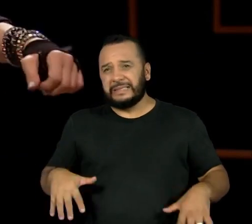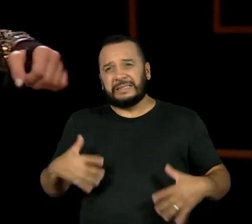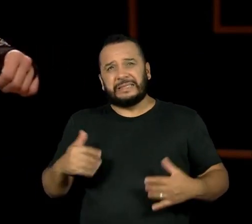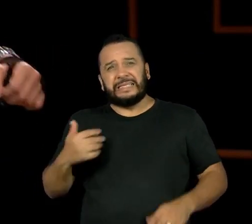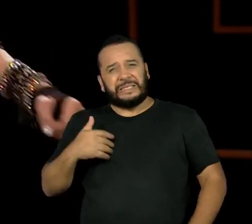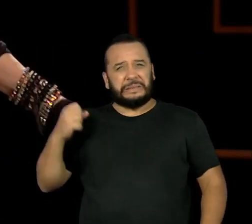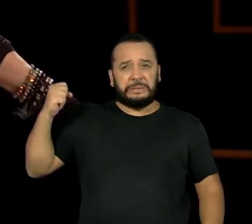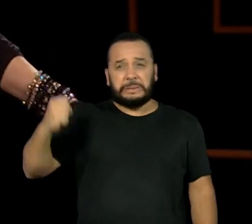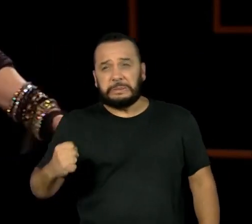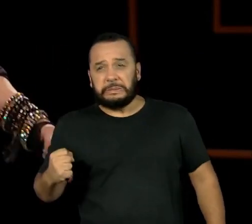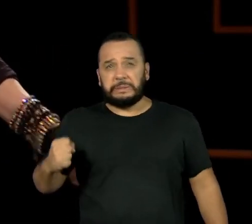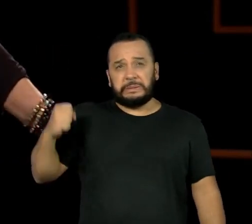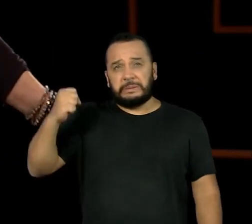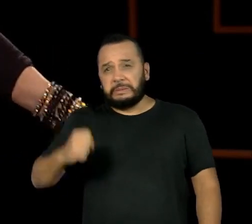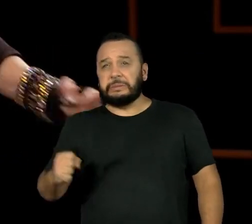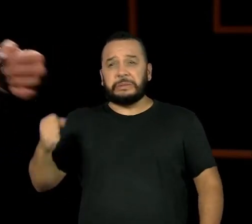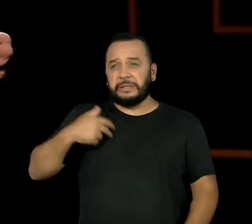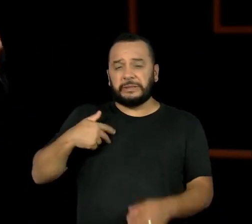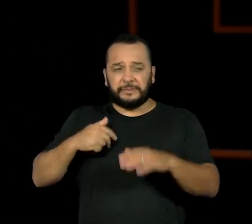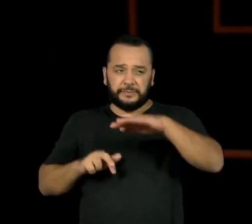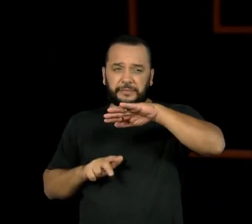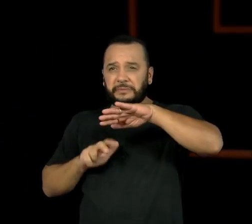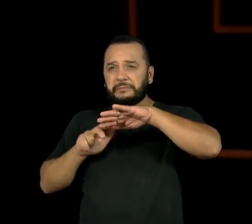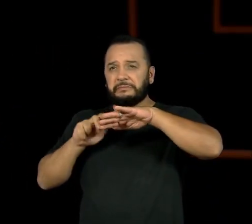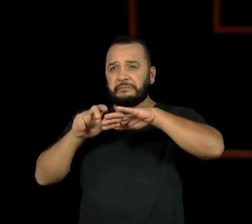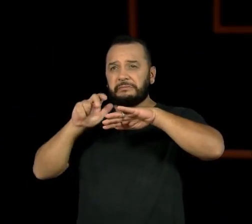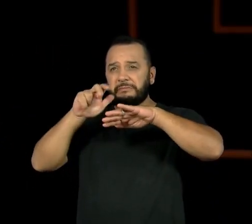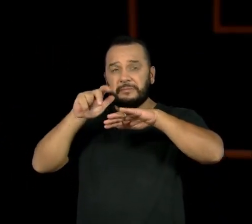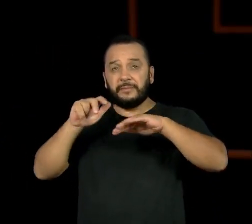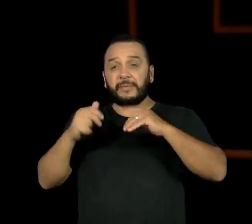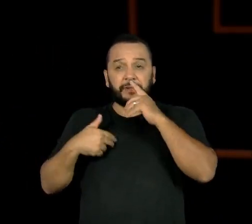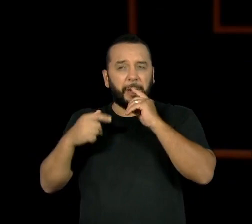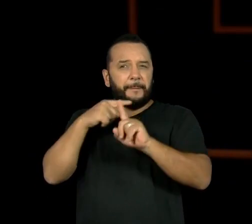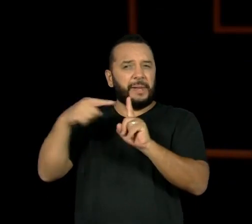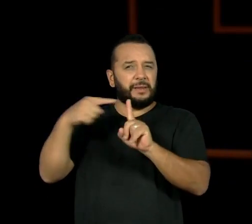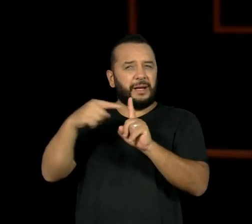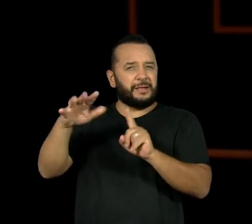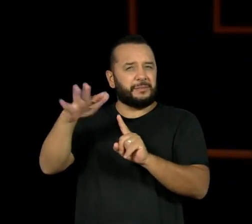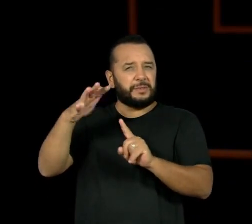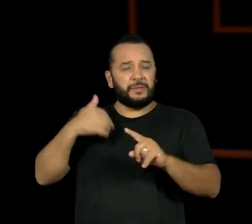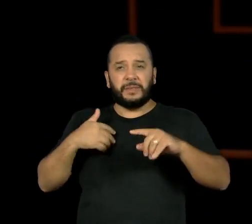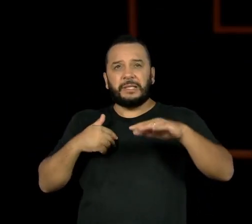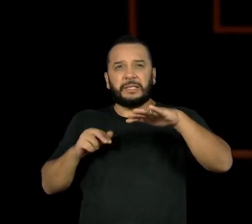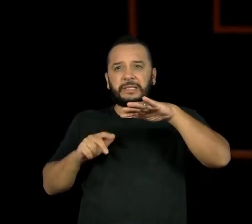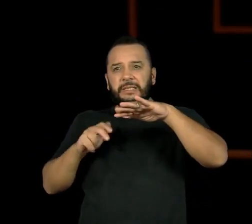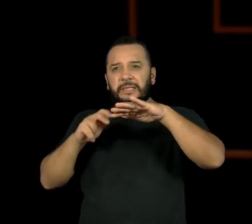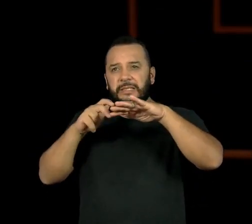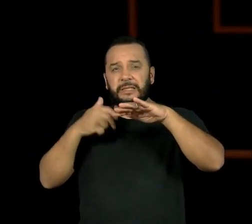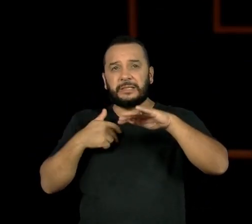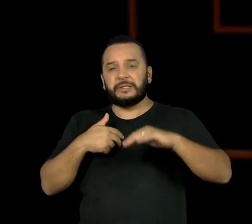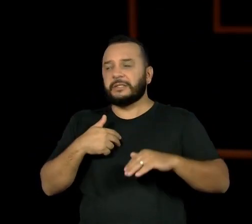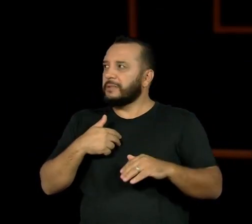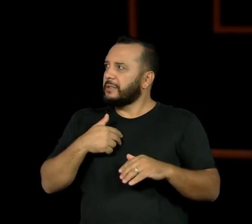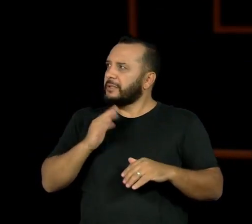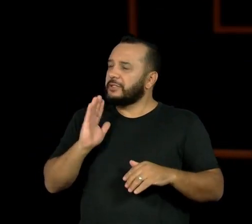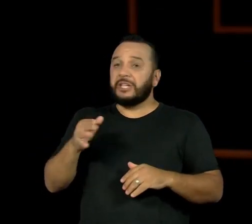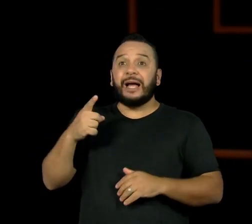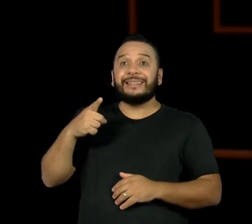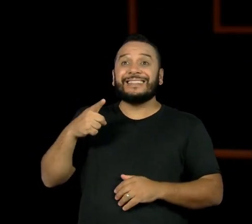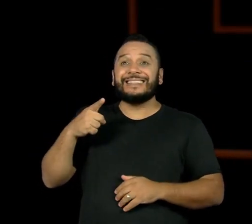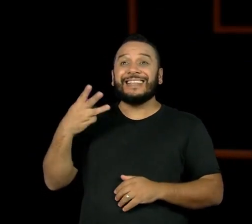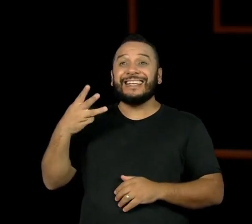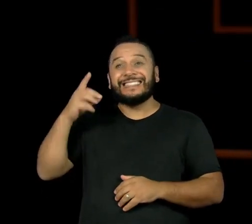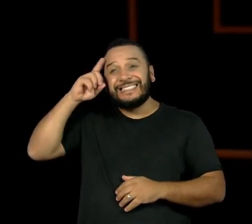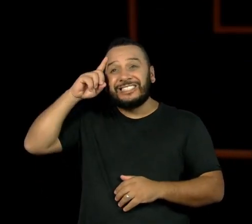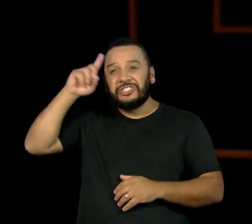subi um monte com aquele cajado, pulando. No meio da subida, devia ser o quê? 13º dia, eu já estava cheio de endorfina, não